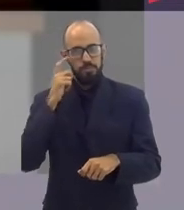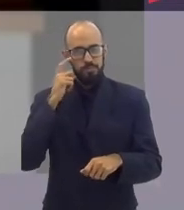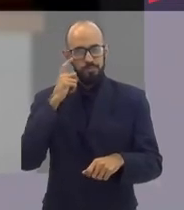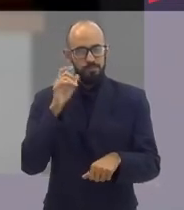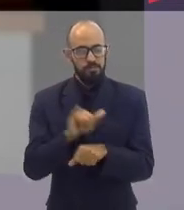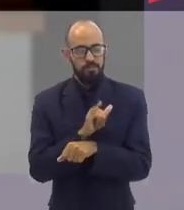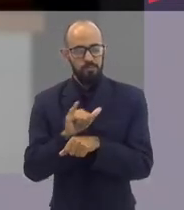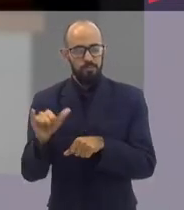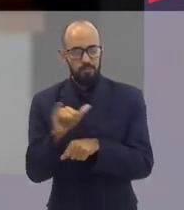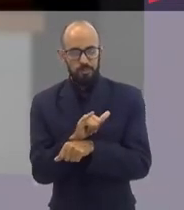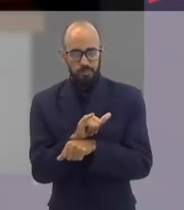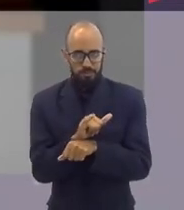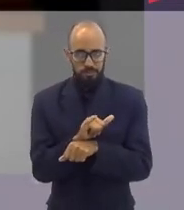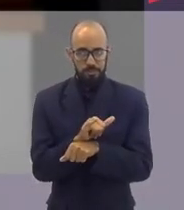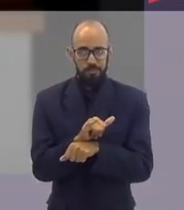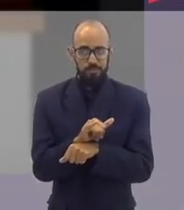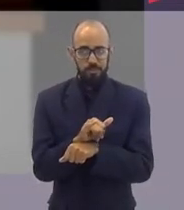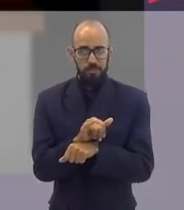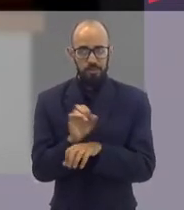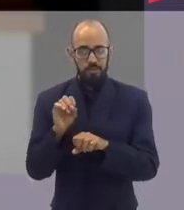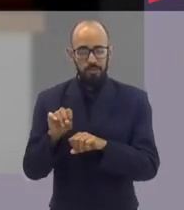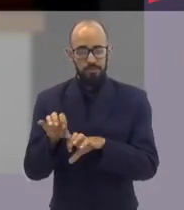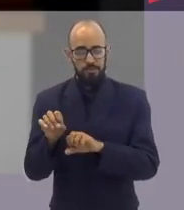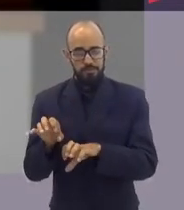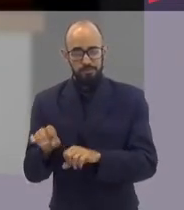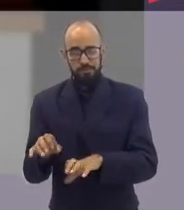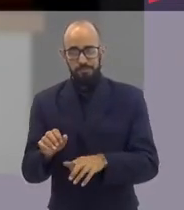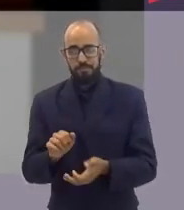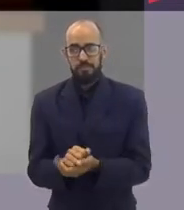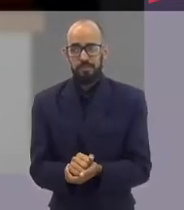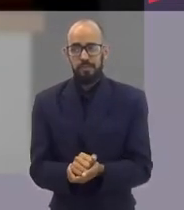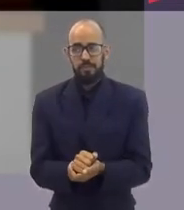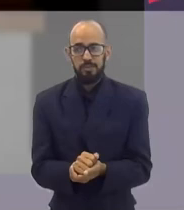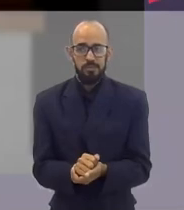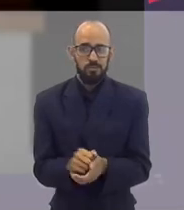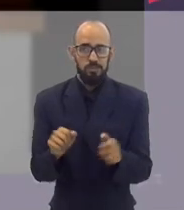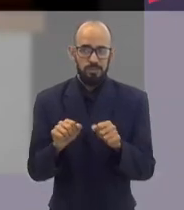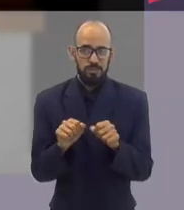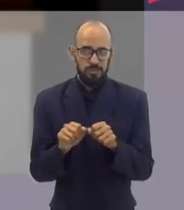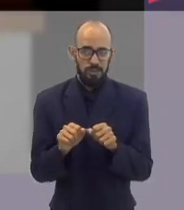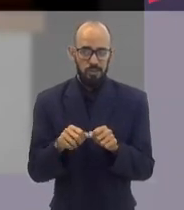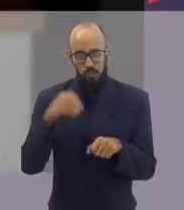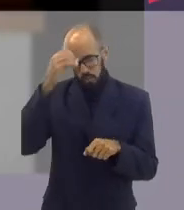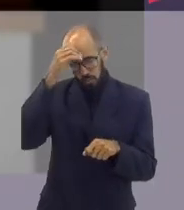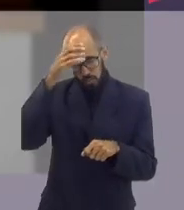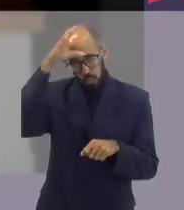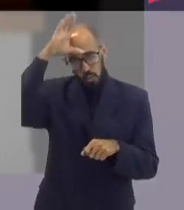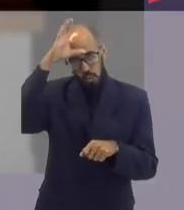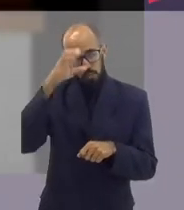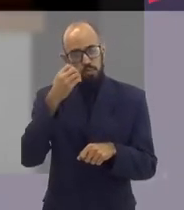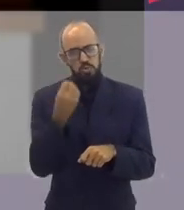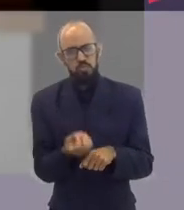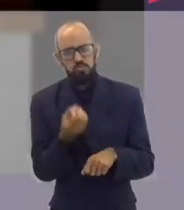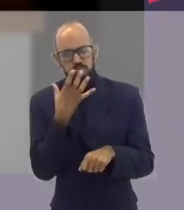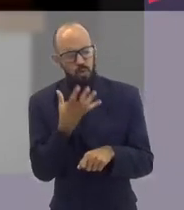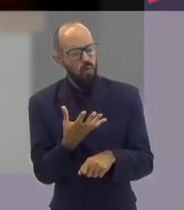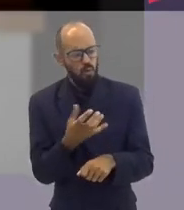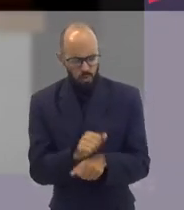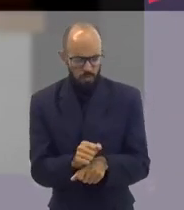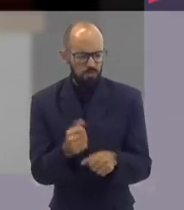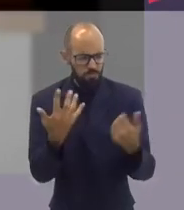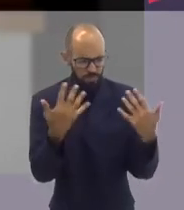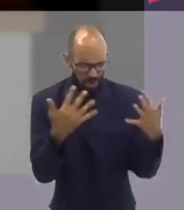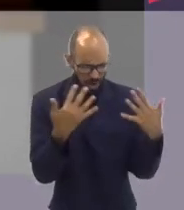professores pensando em formas alternativas de ensinar, de passar o conhecimento. Isso é muito, muito legal,